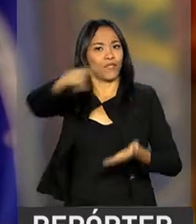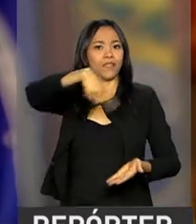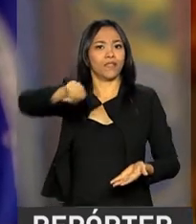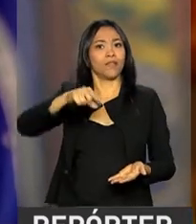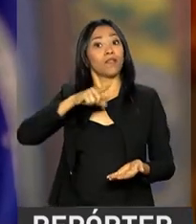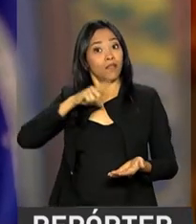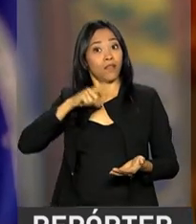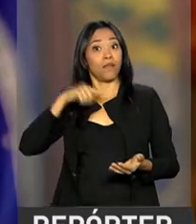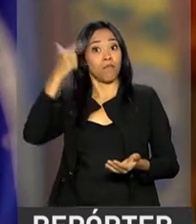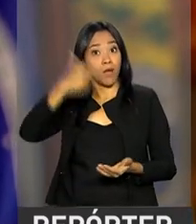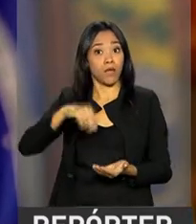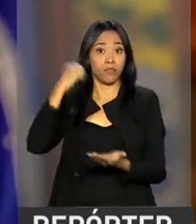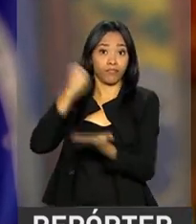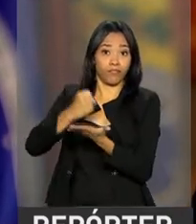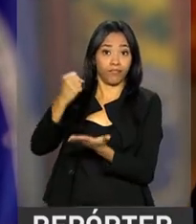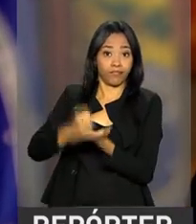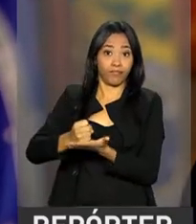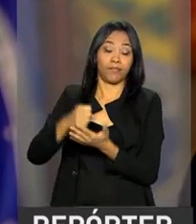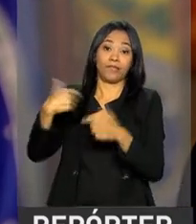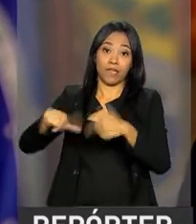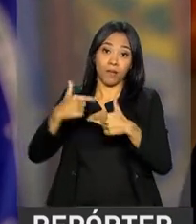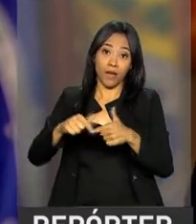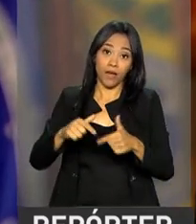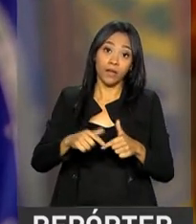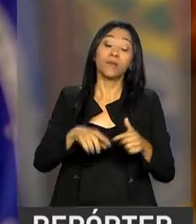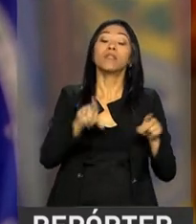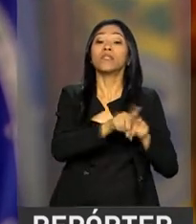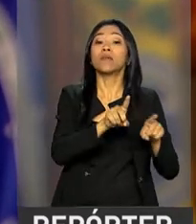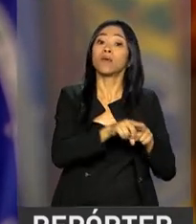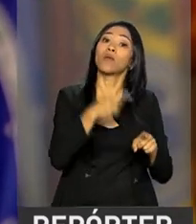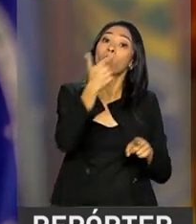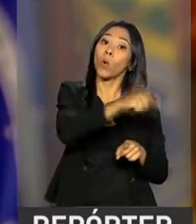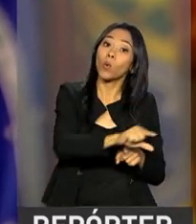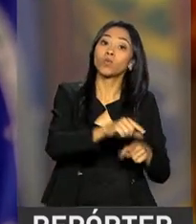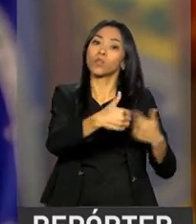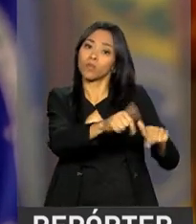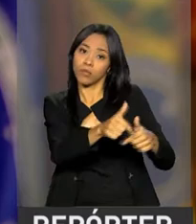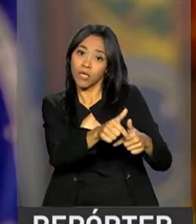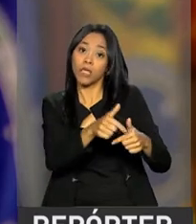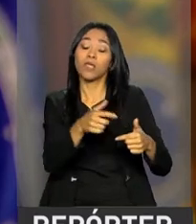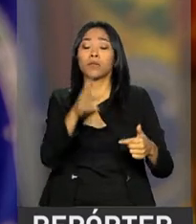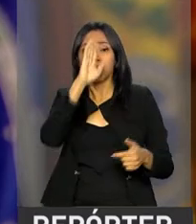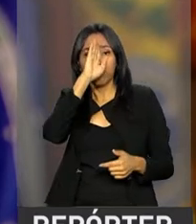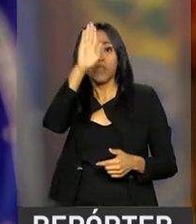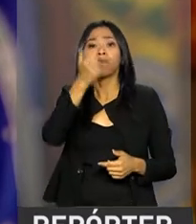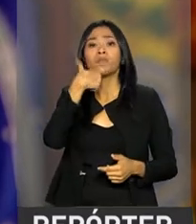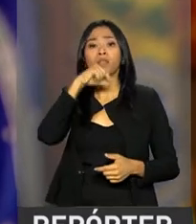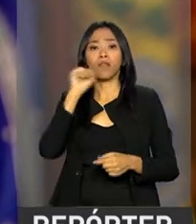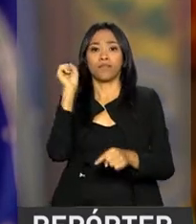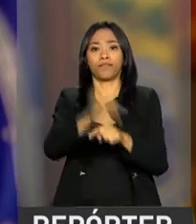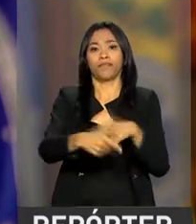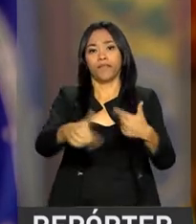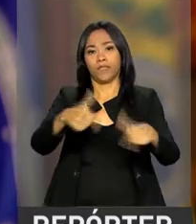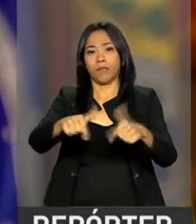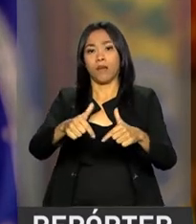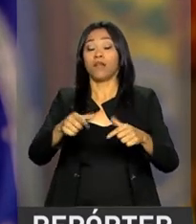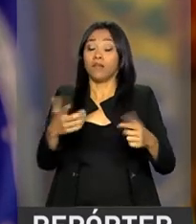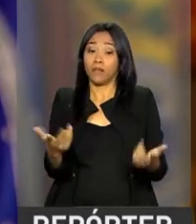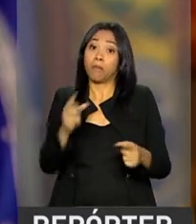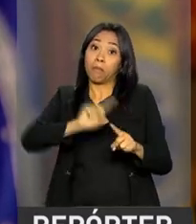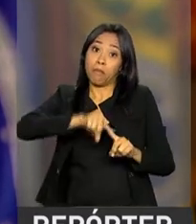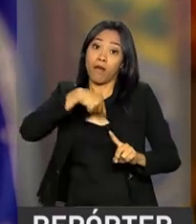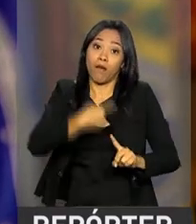empregos formais e informais especialmente daqueles que entraram no mercado de trabalho e portanto mais